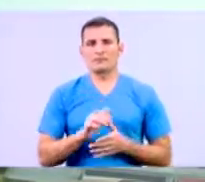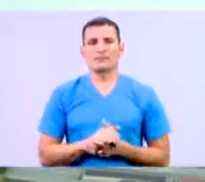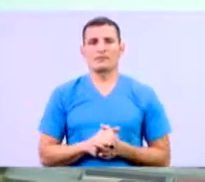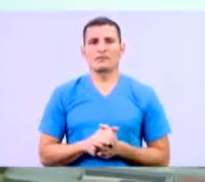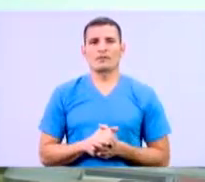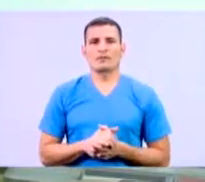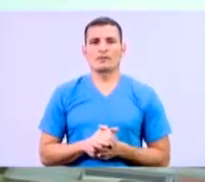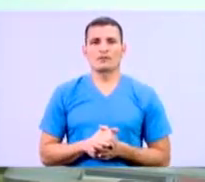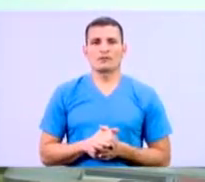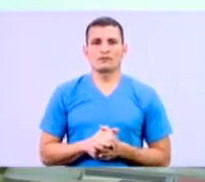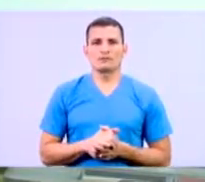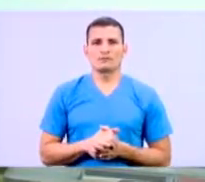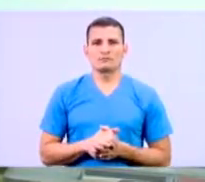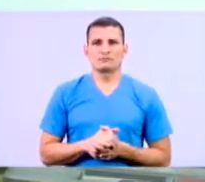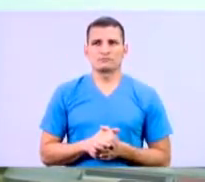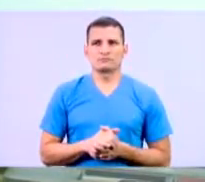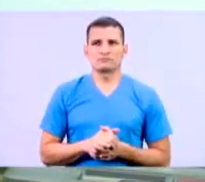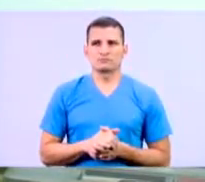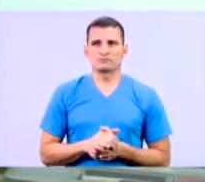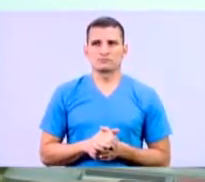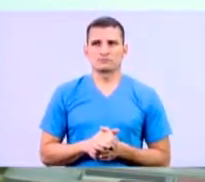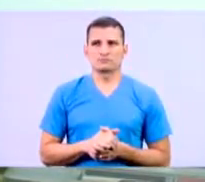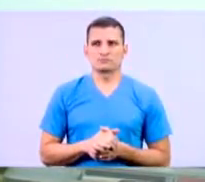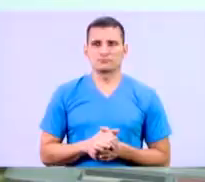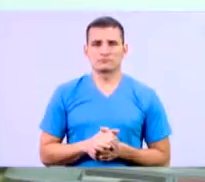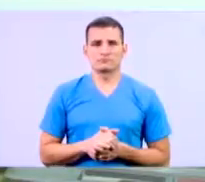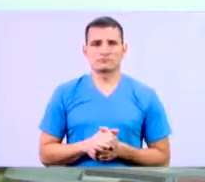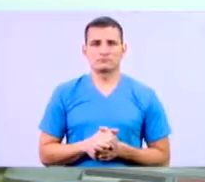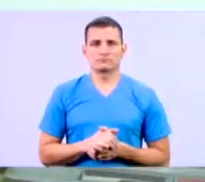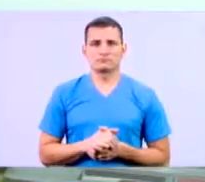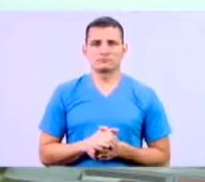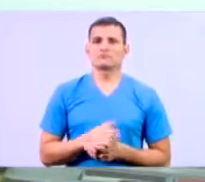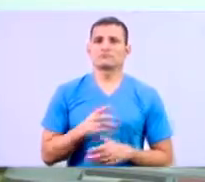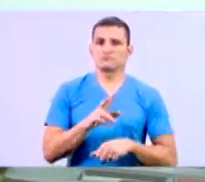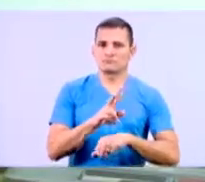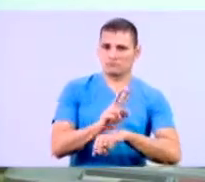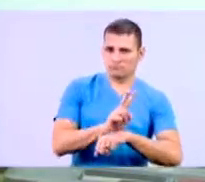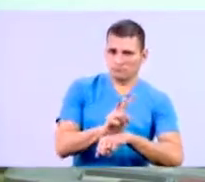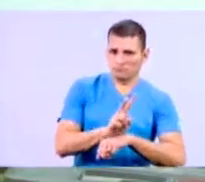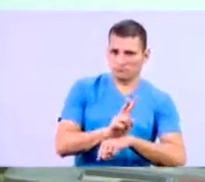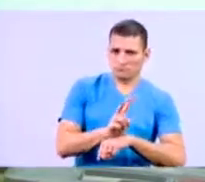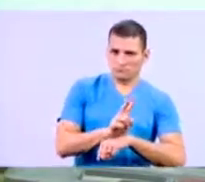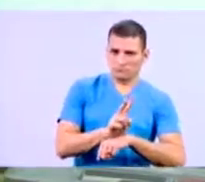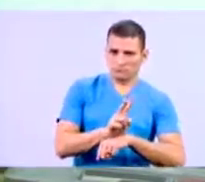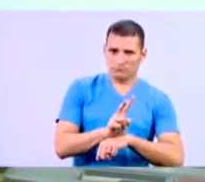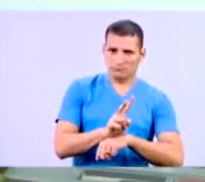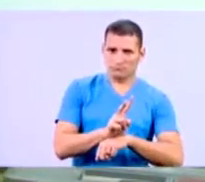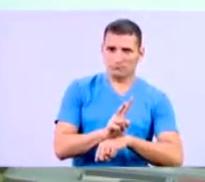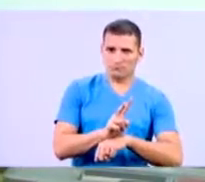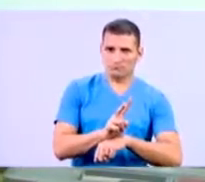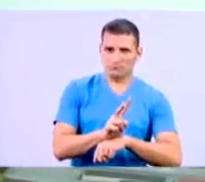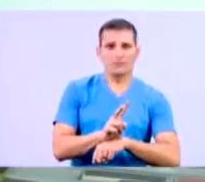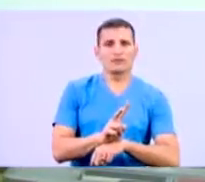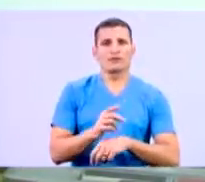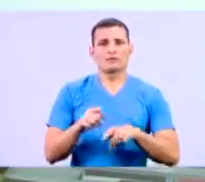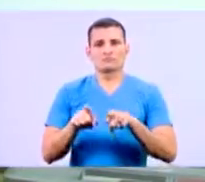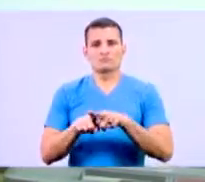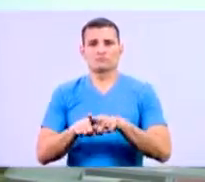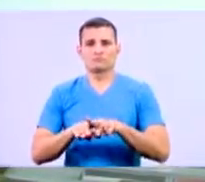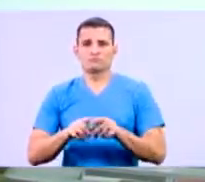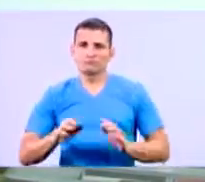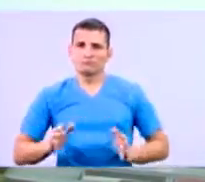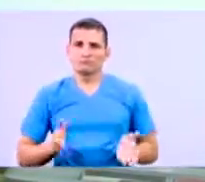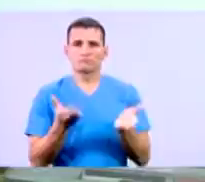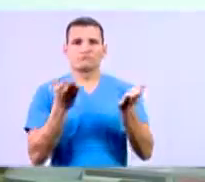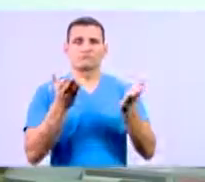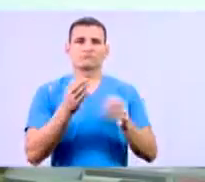mais do que prover segurança, eles também promovem o incentivo à segurança.